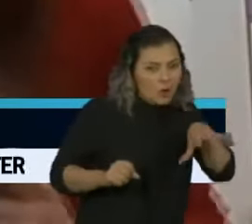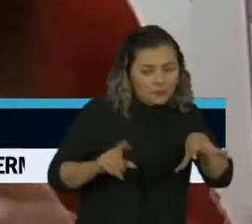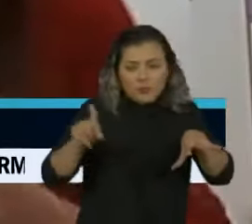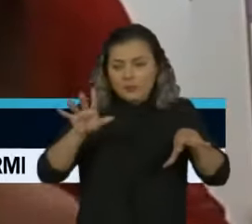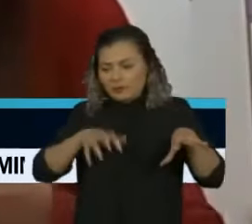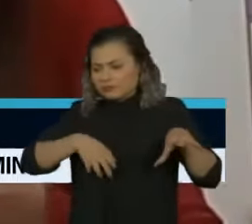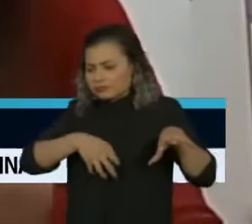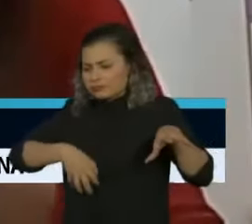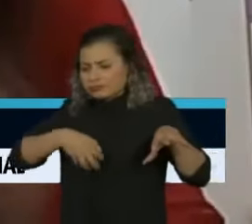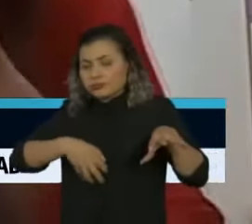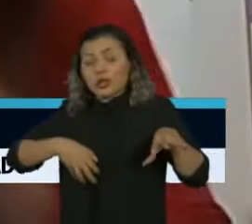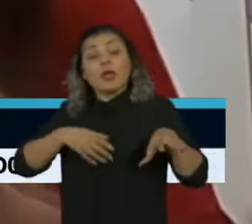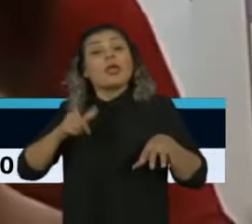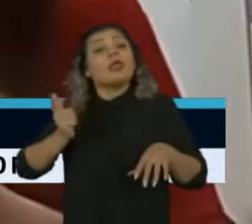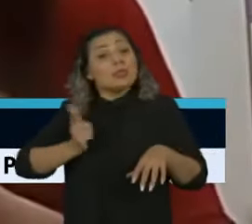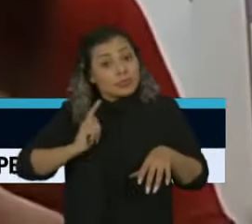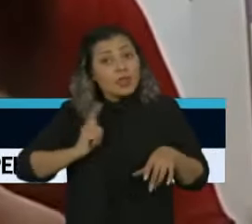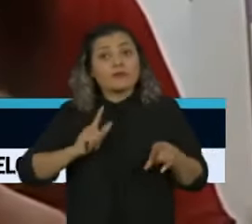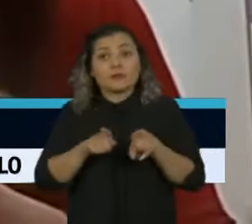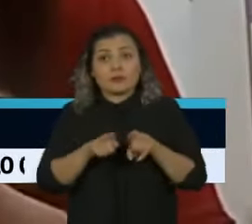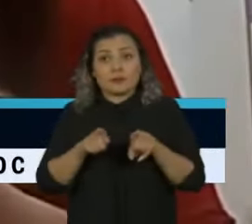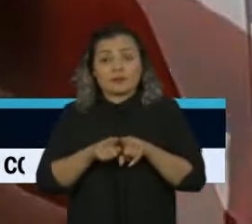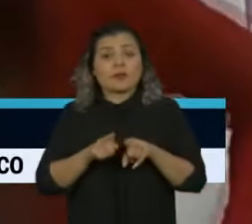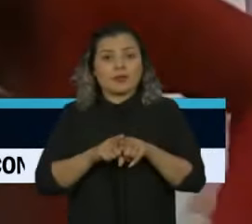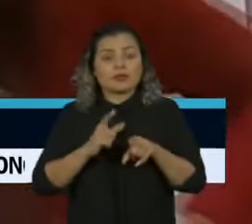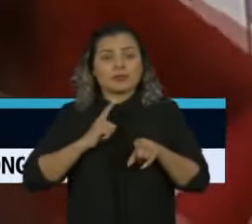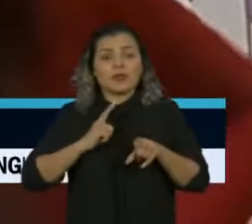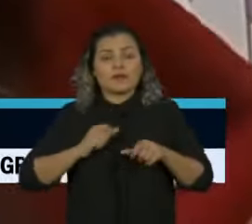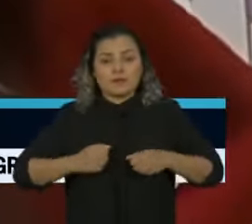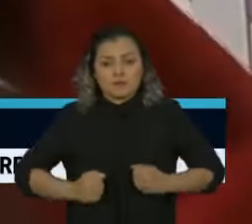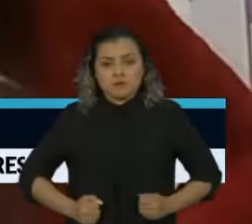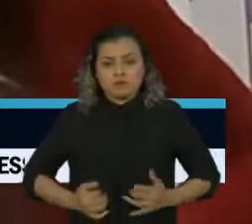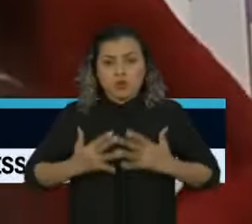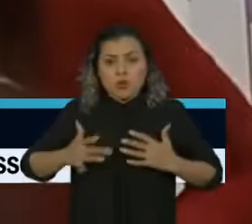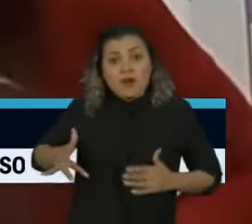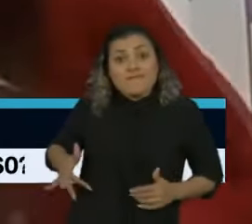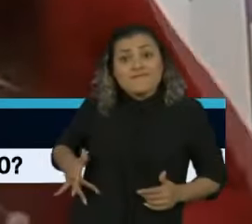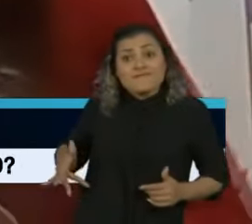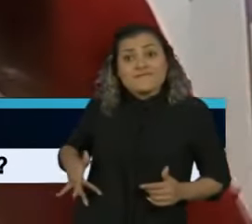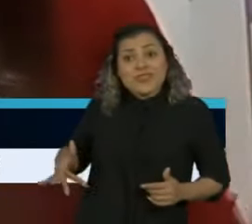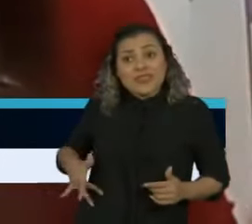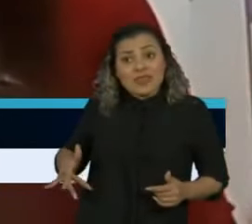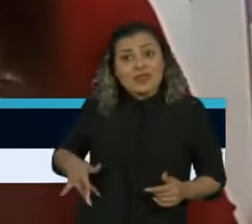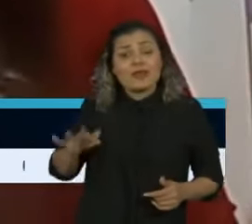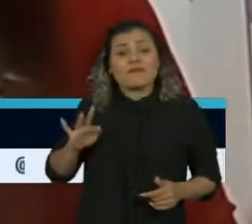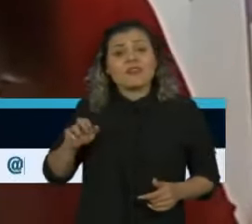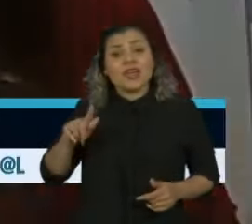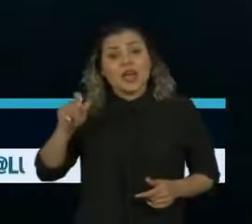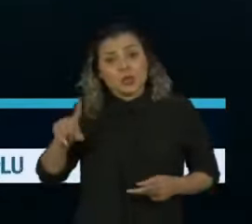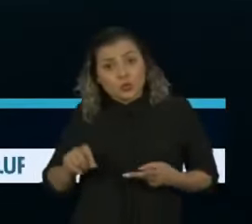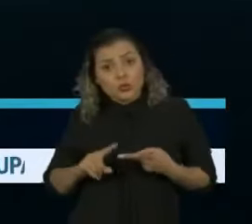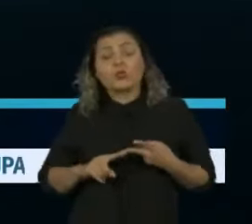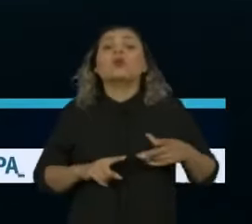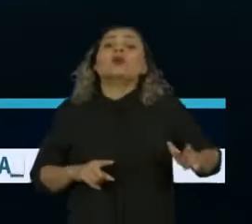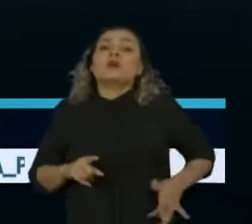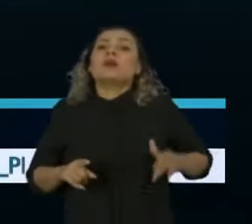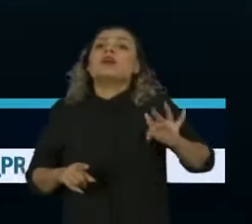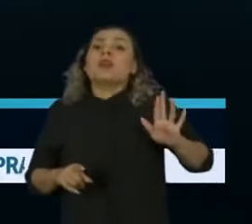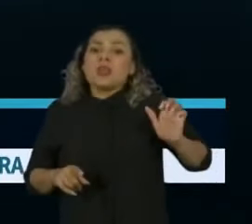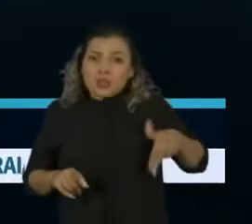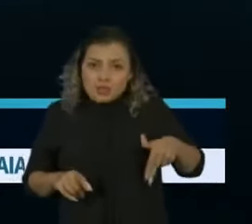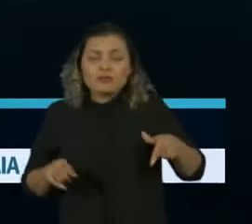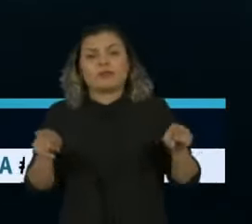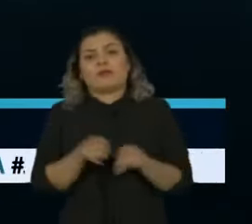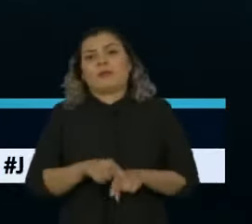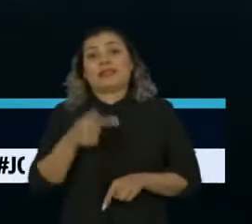Deu derrame no miocárdio dele, atacou o fígado dele também, o rim também dele. Foram 7